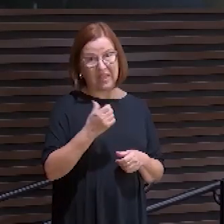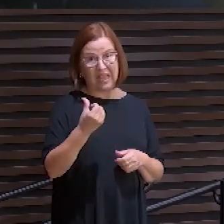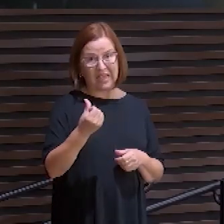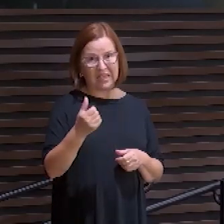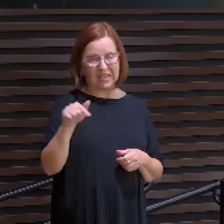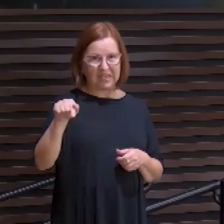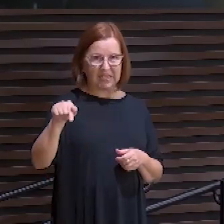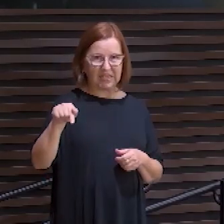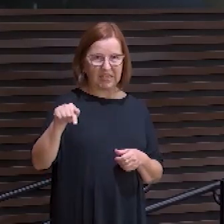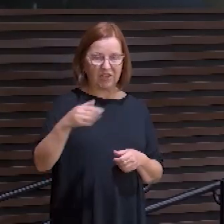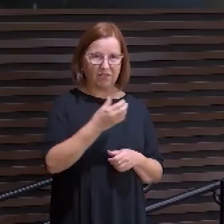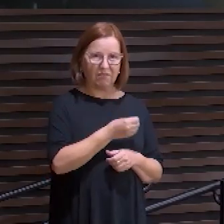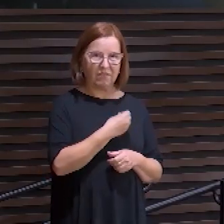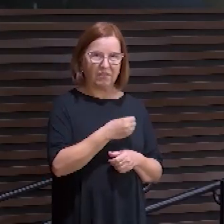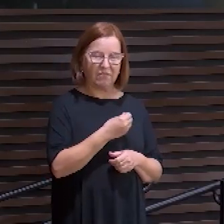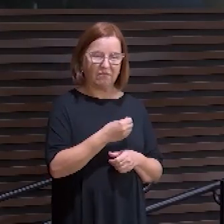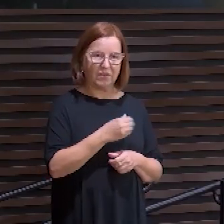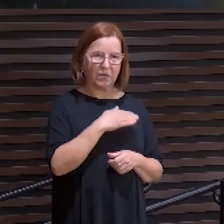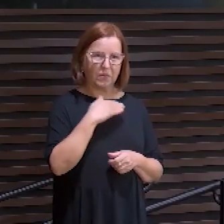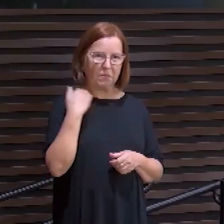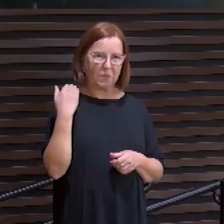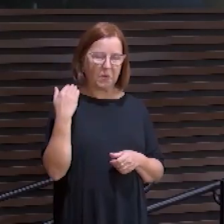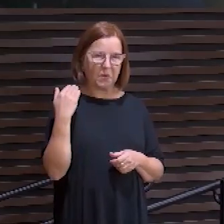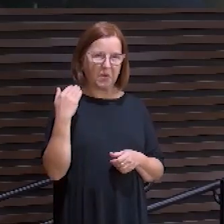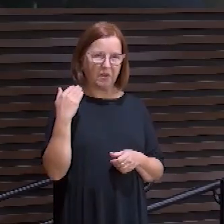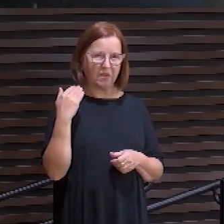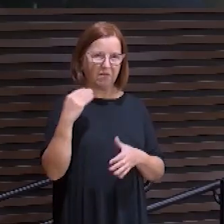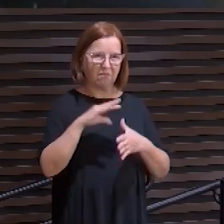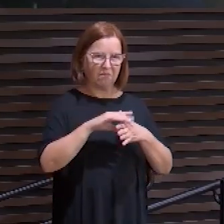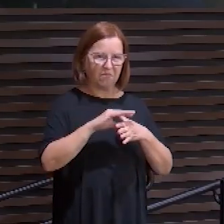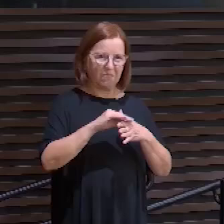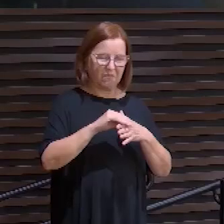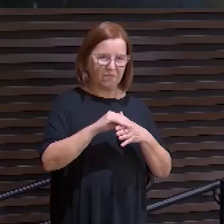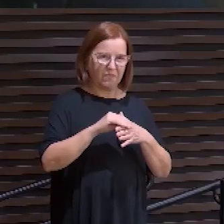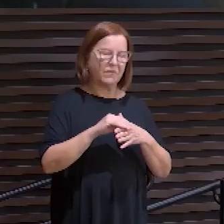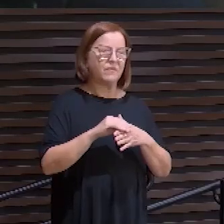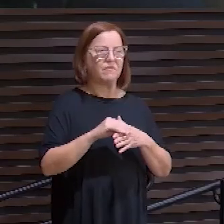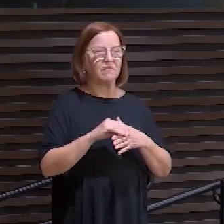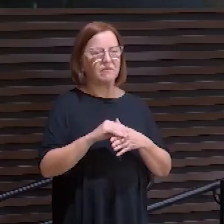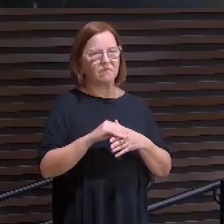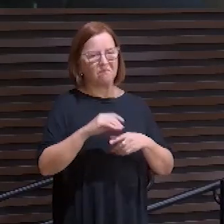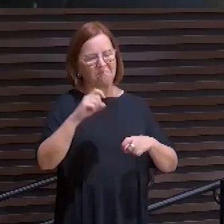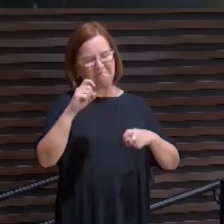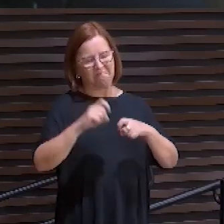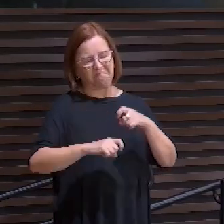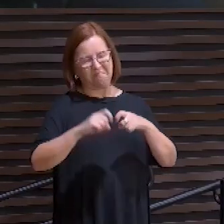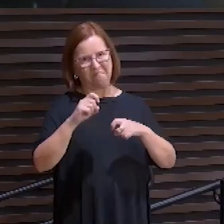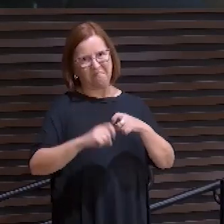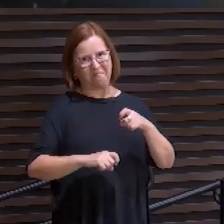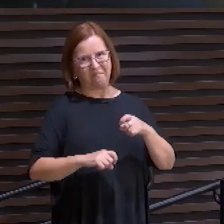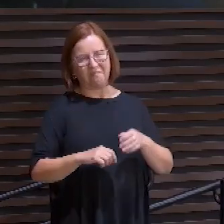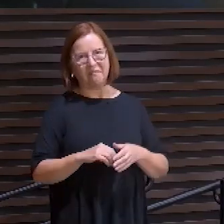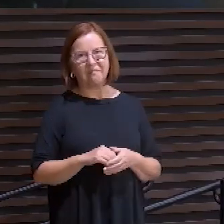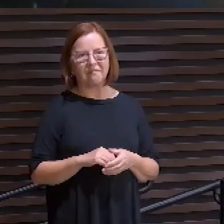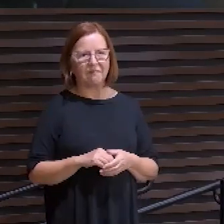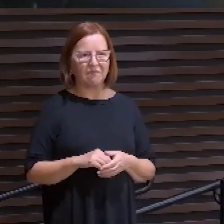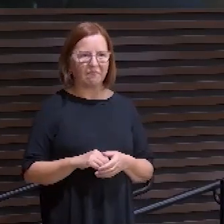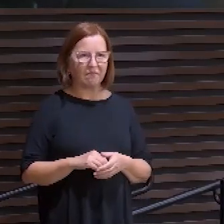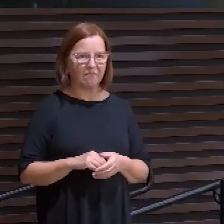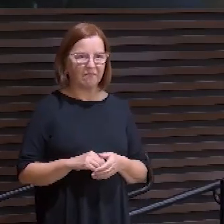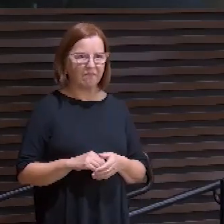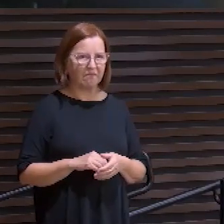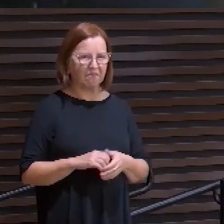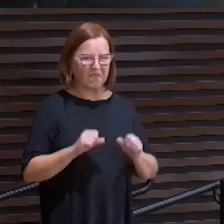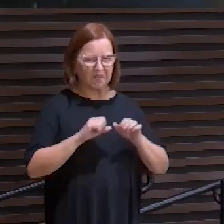67 delas viveram e morreram infectadas com sífilis e outras doenças venéreas, e